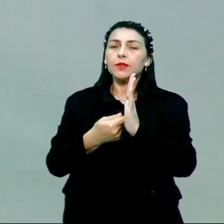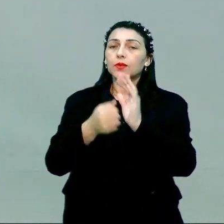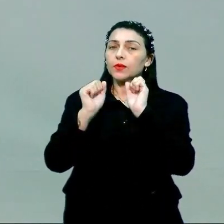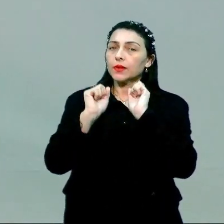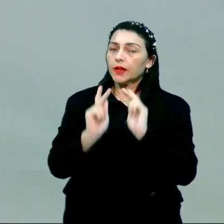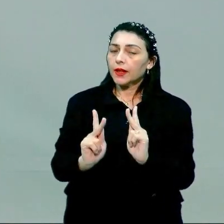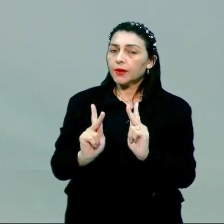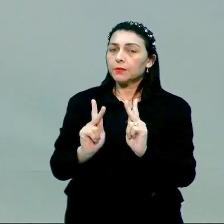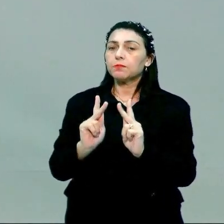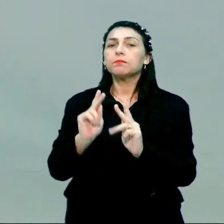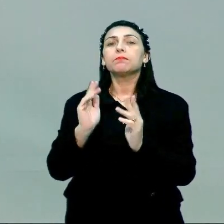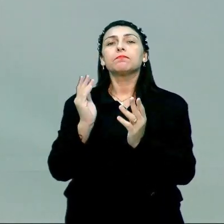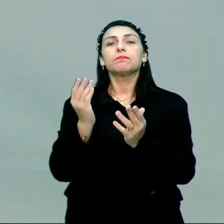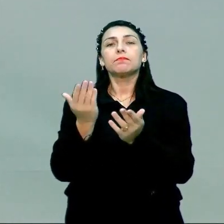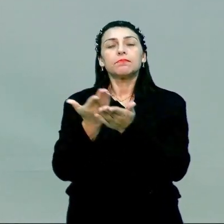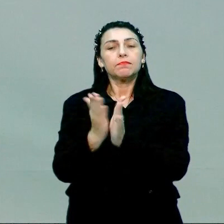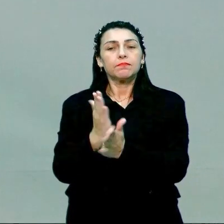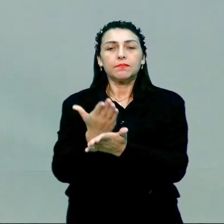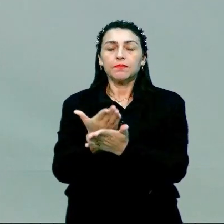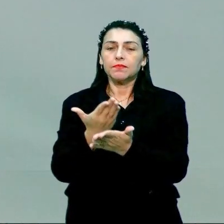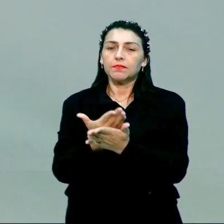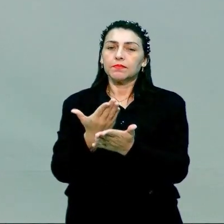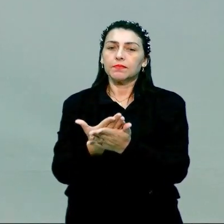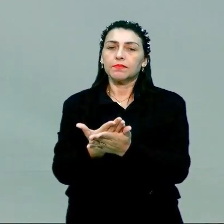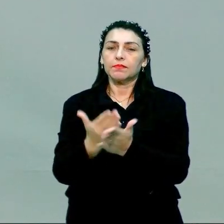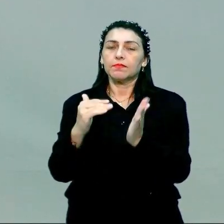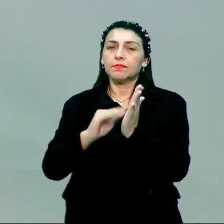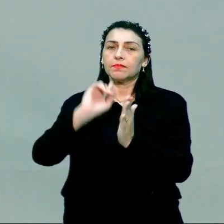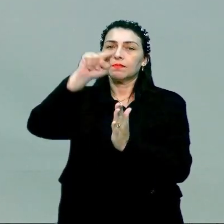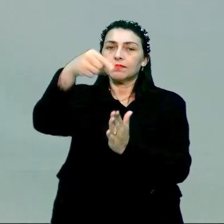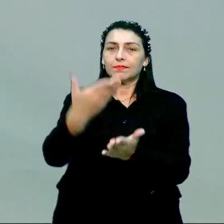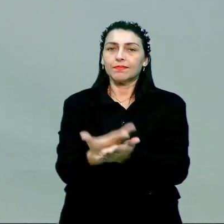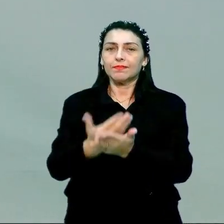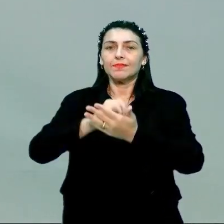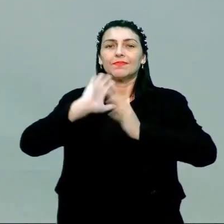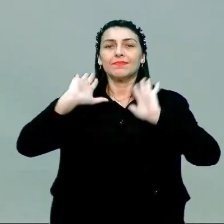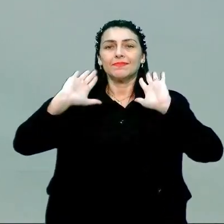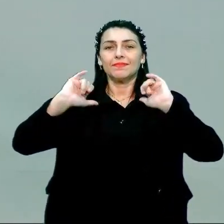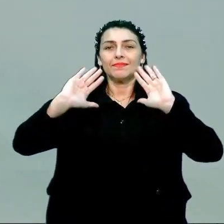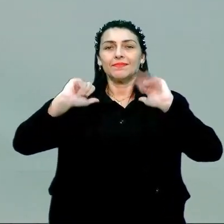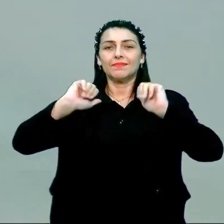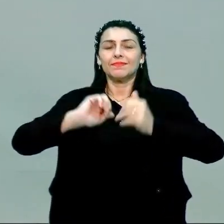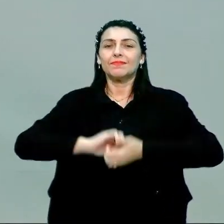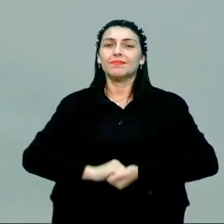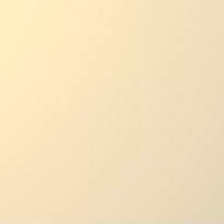Tá certo? Por hoje é só e até a próxima. Tchau!